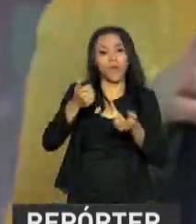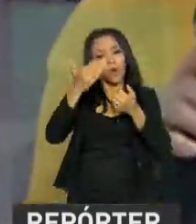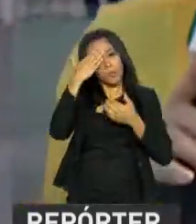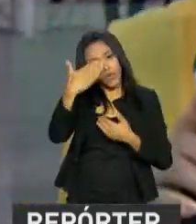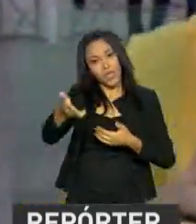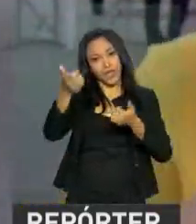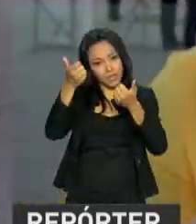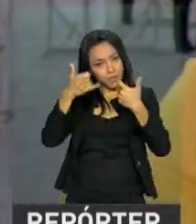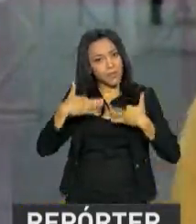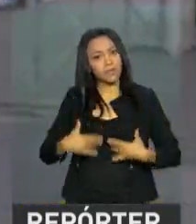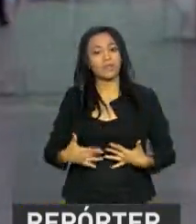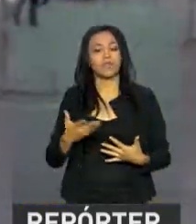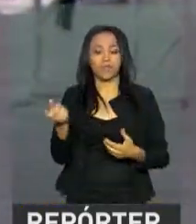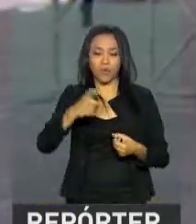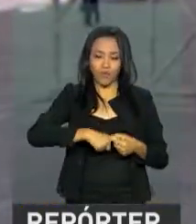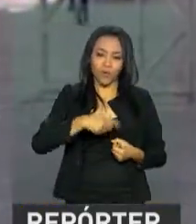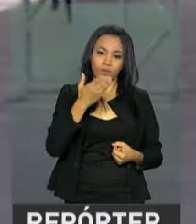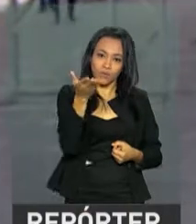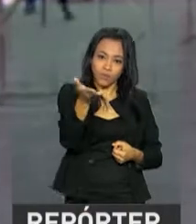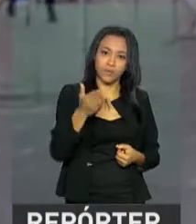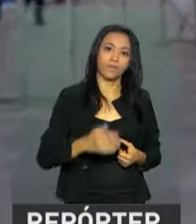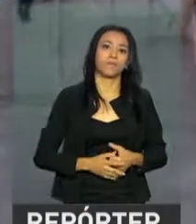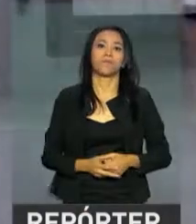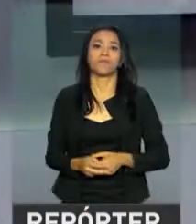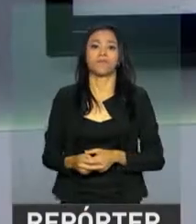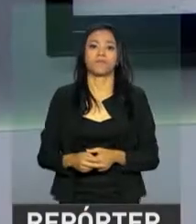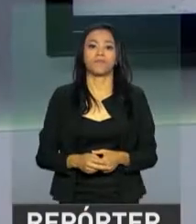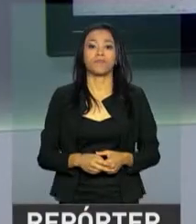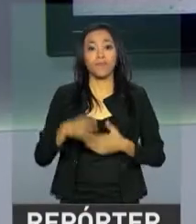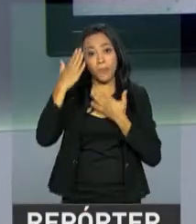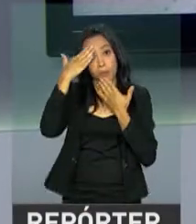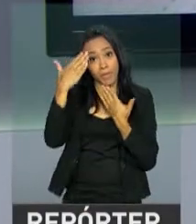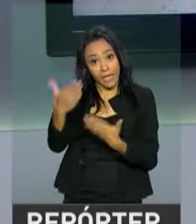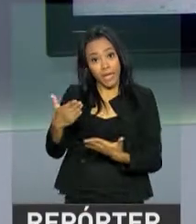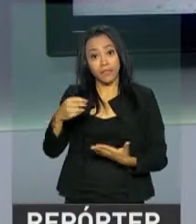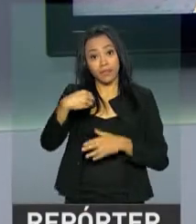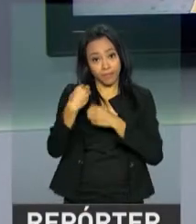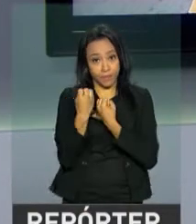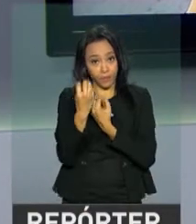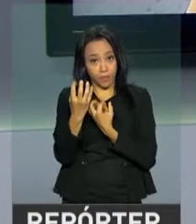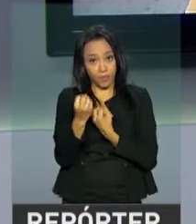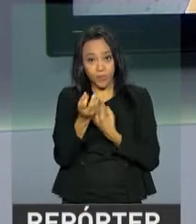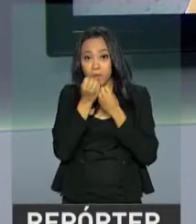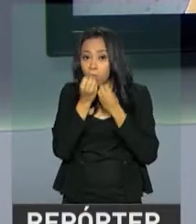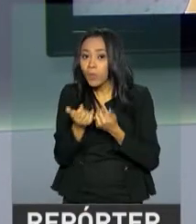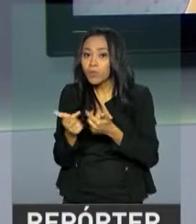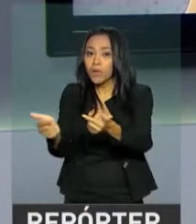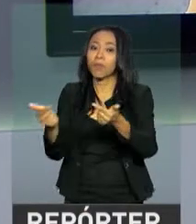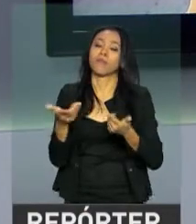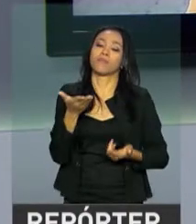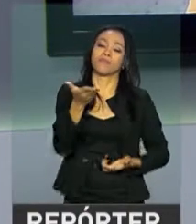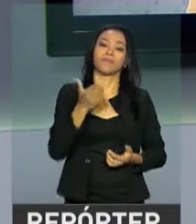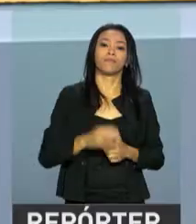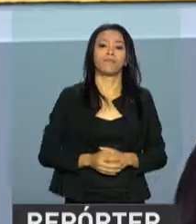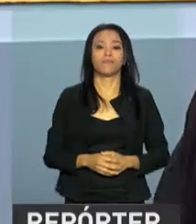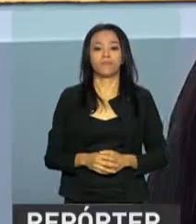explicações. É isso aí, Thaisa, eu volto com você aí no estúdio. Obrigada, Carla, pelas informações. Bom trabalho para você aí no